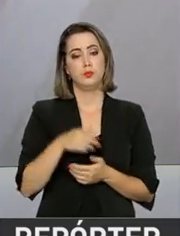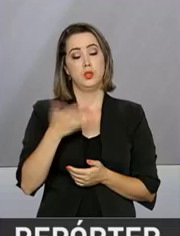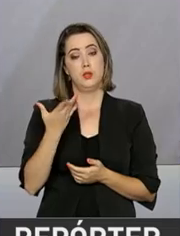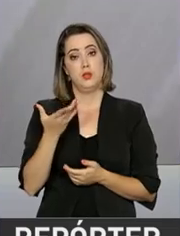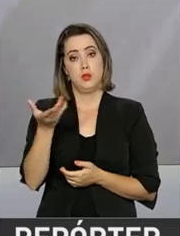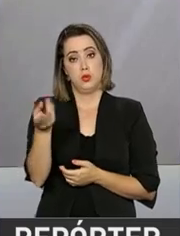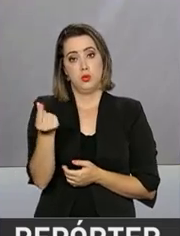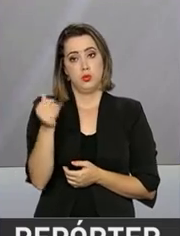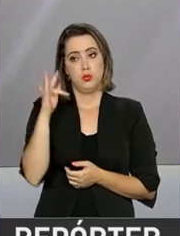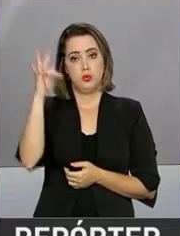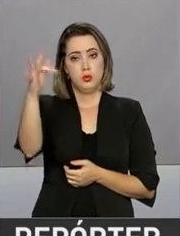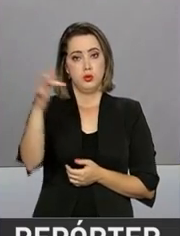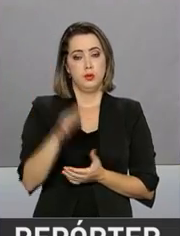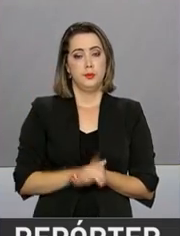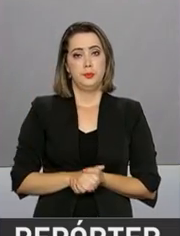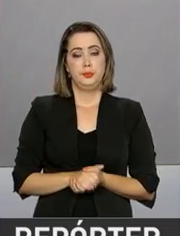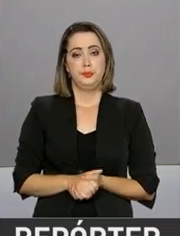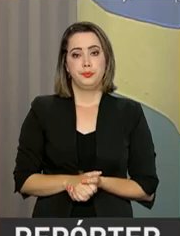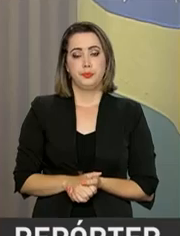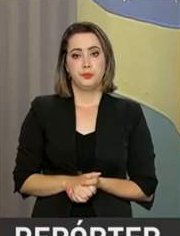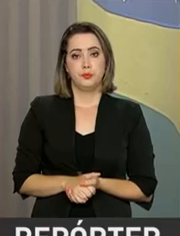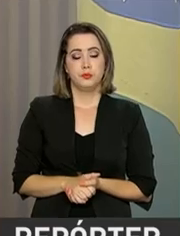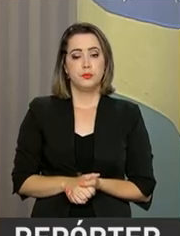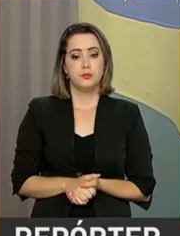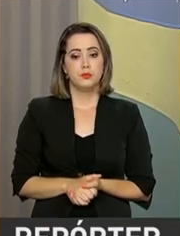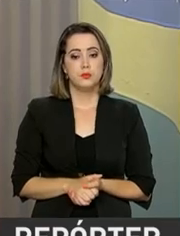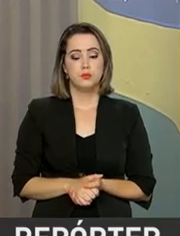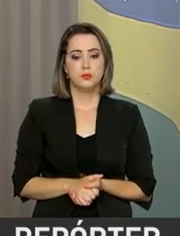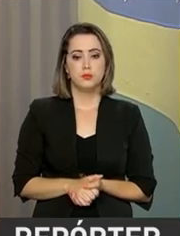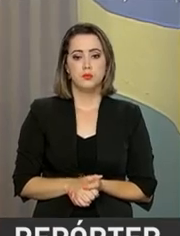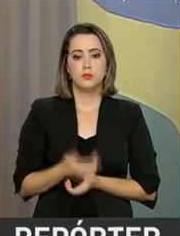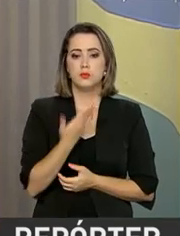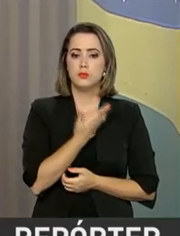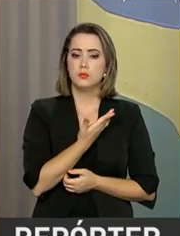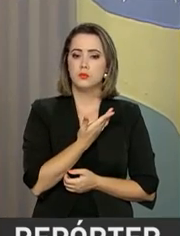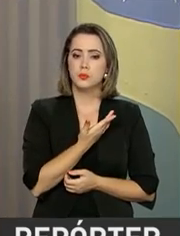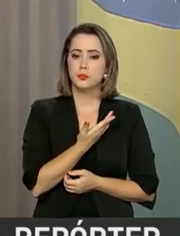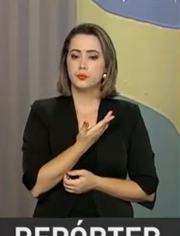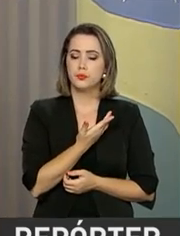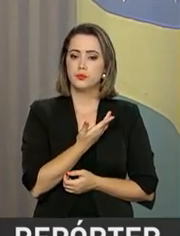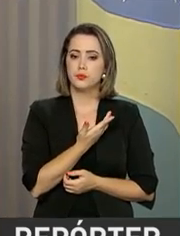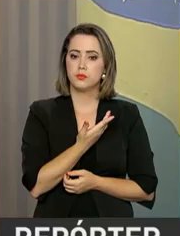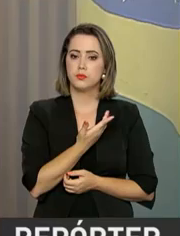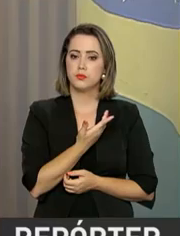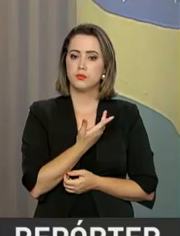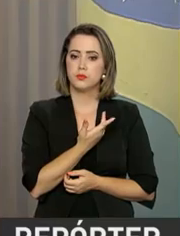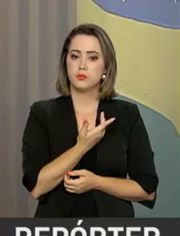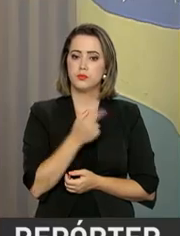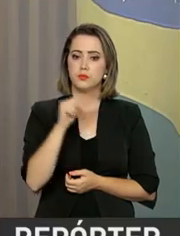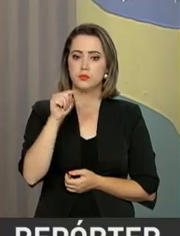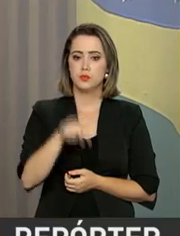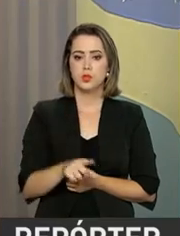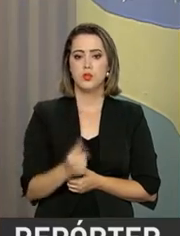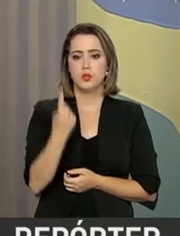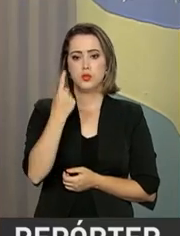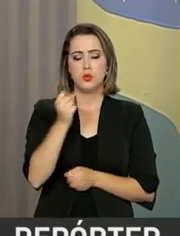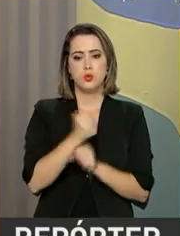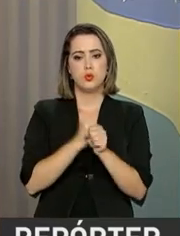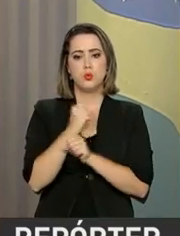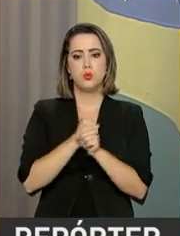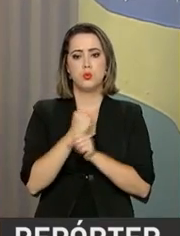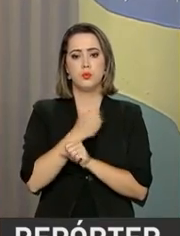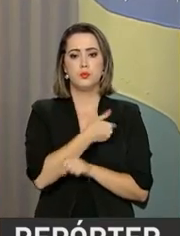dos benefícios no futuro. Sem embargo de termos feito, neste menos de um ano de